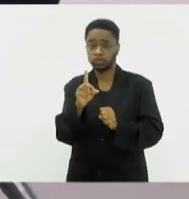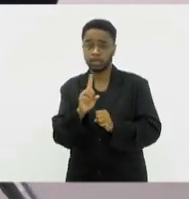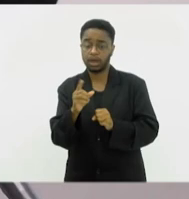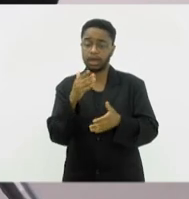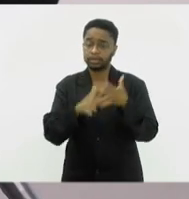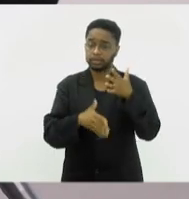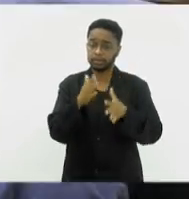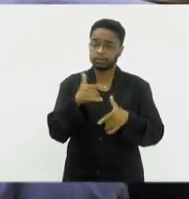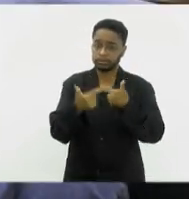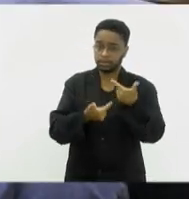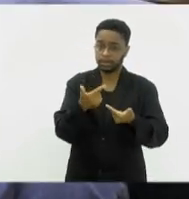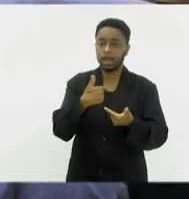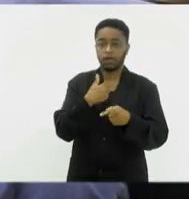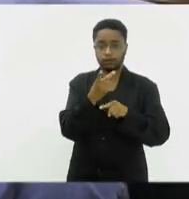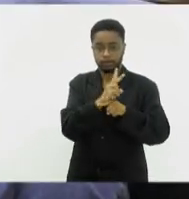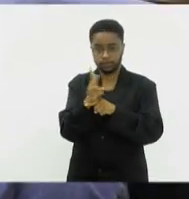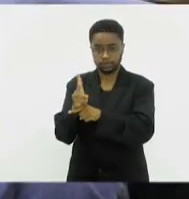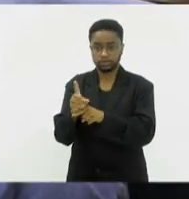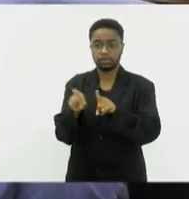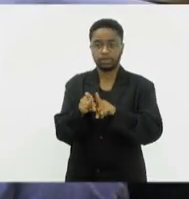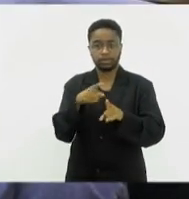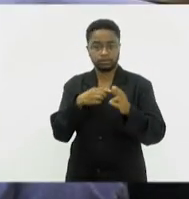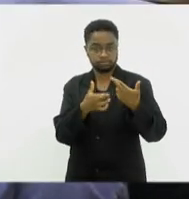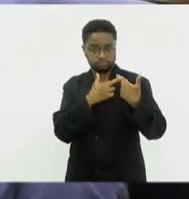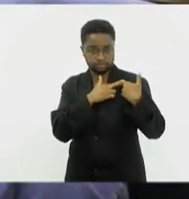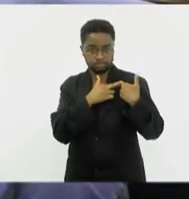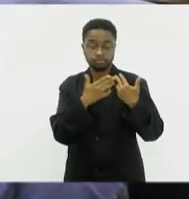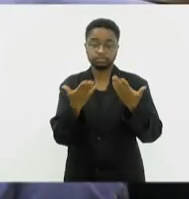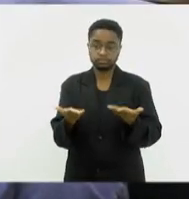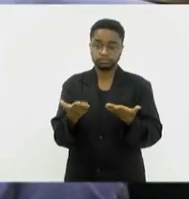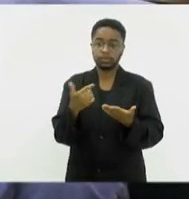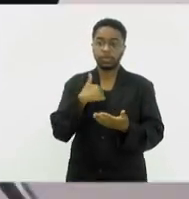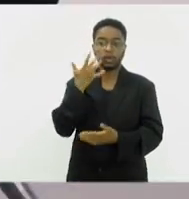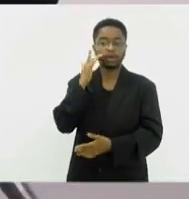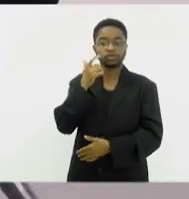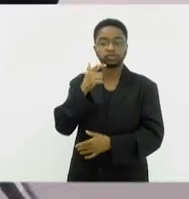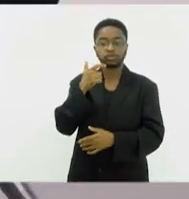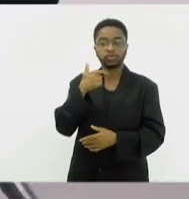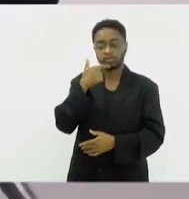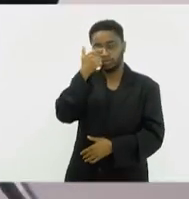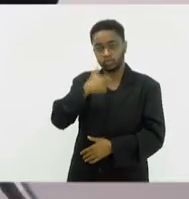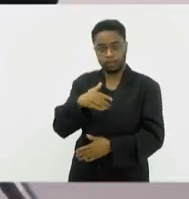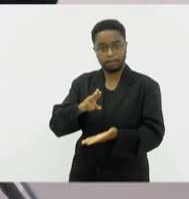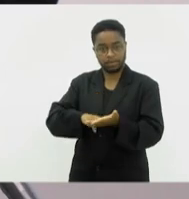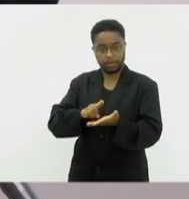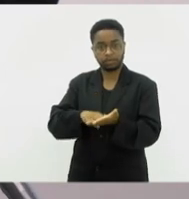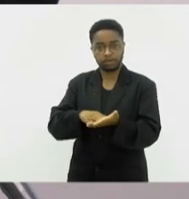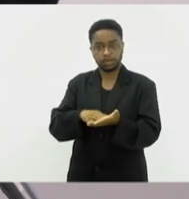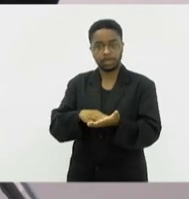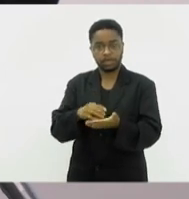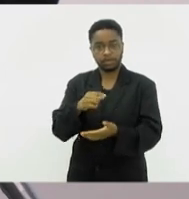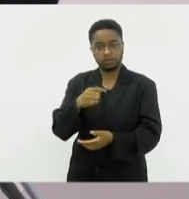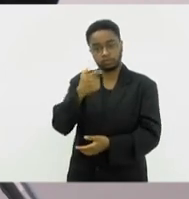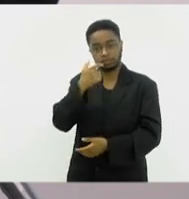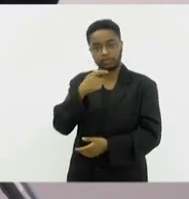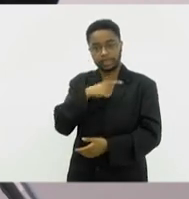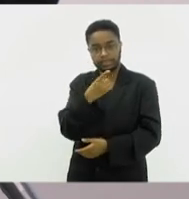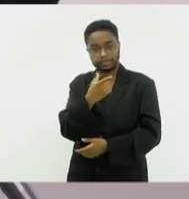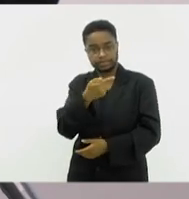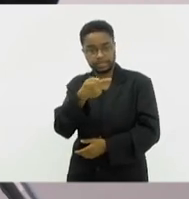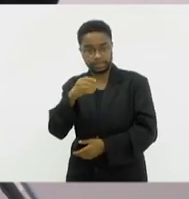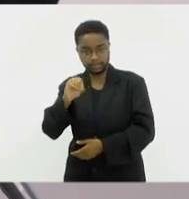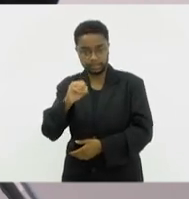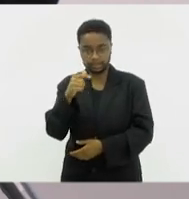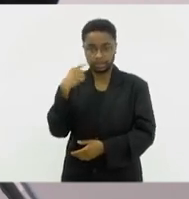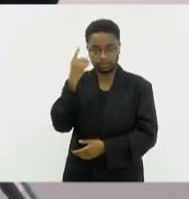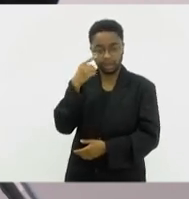do mecanismo. Ficarei vigilante e responsável. Acho que, como membro de poder que sou, uma das 70 deputadas eleitas aqui, tenho